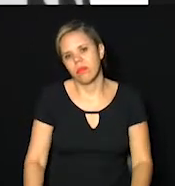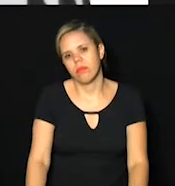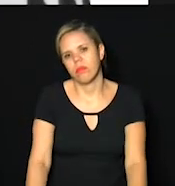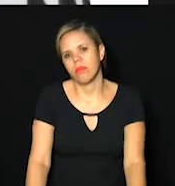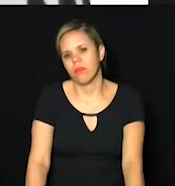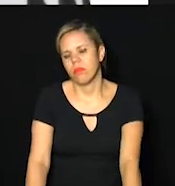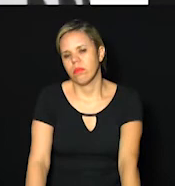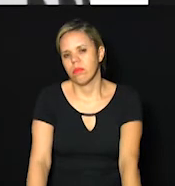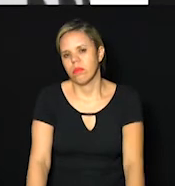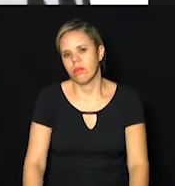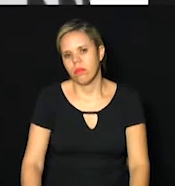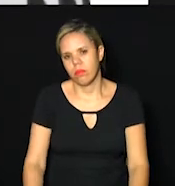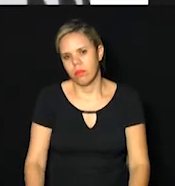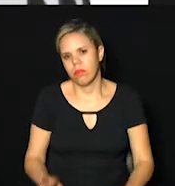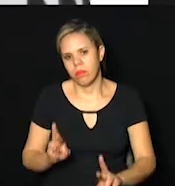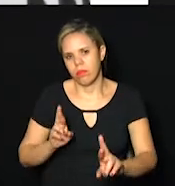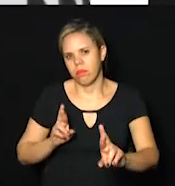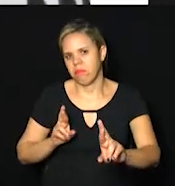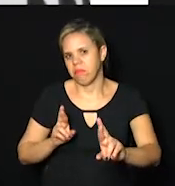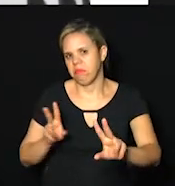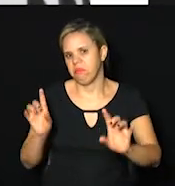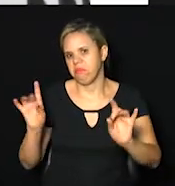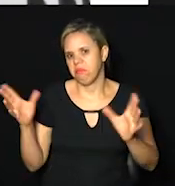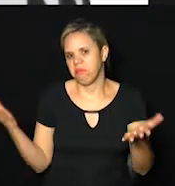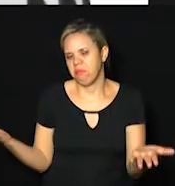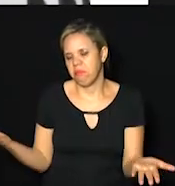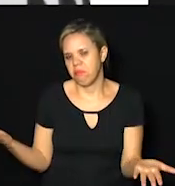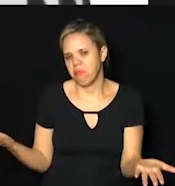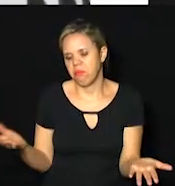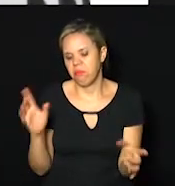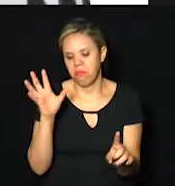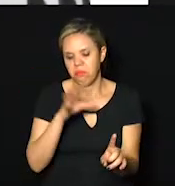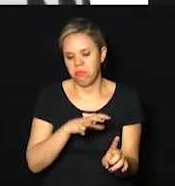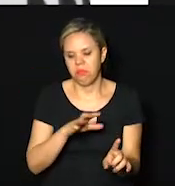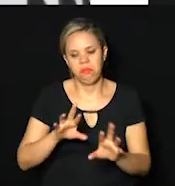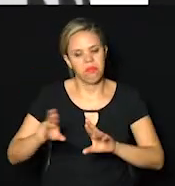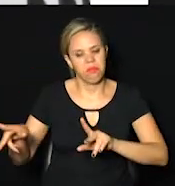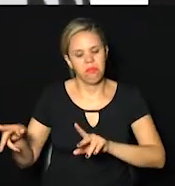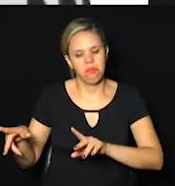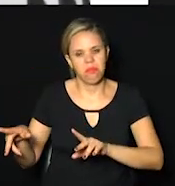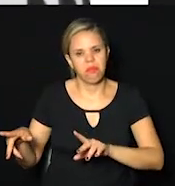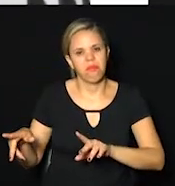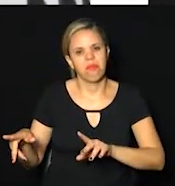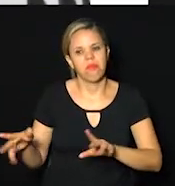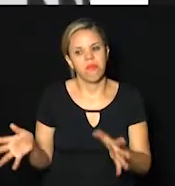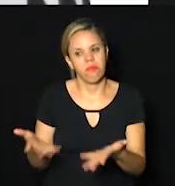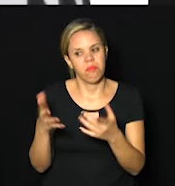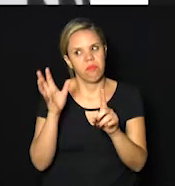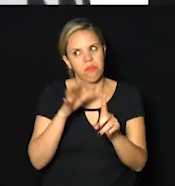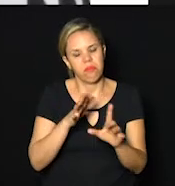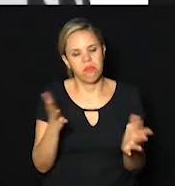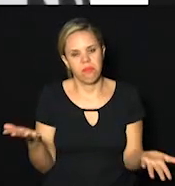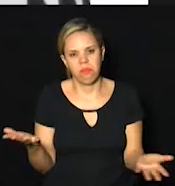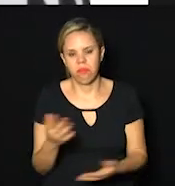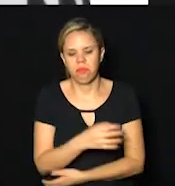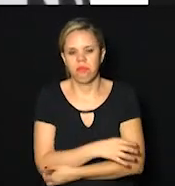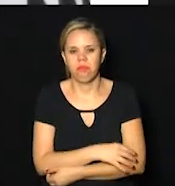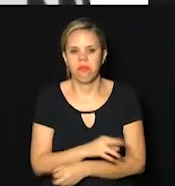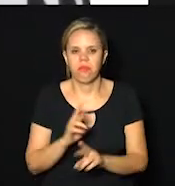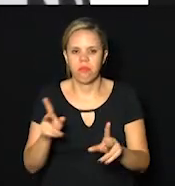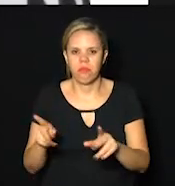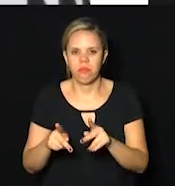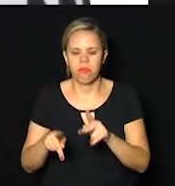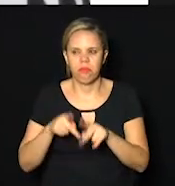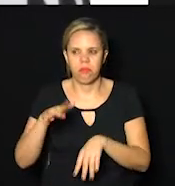elas têm uma percepção de que são diferenciadas. Essa percepção de diferenciação e de influência, ou seja, ela é diferente dos